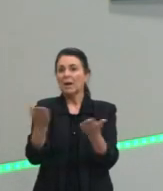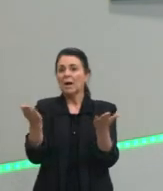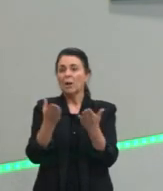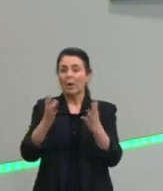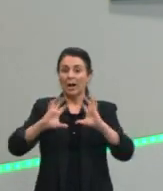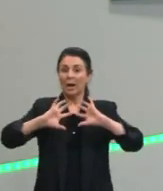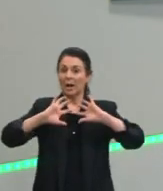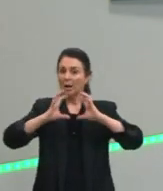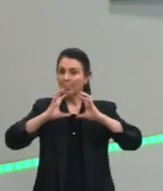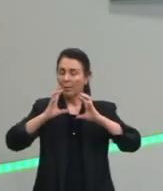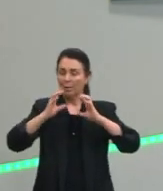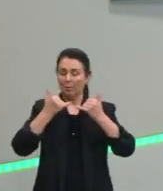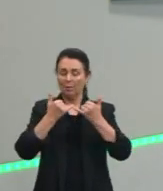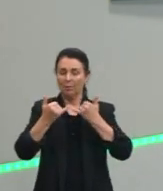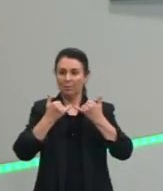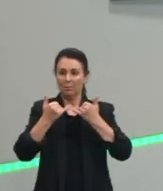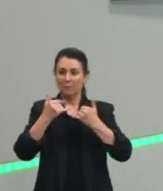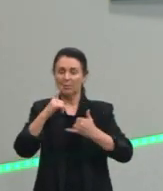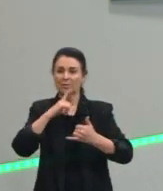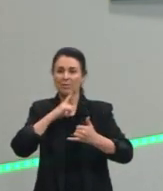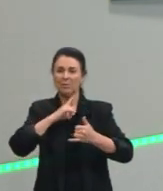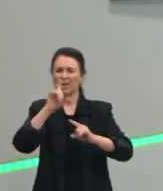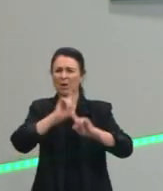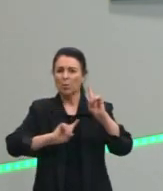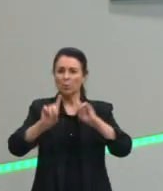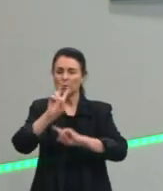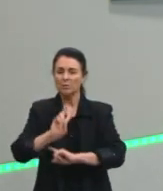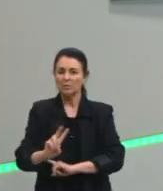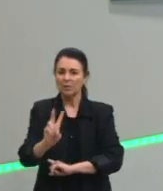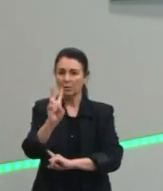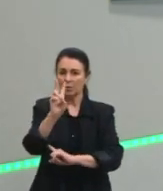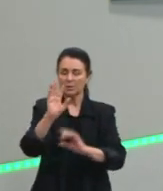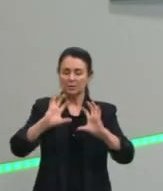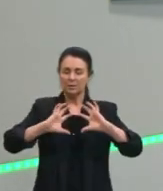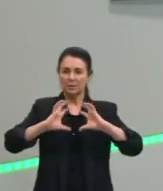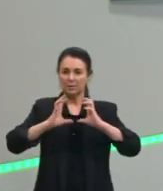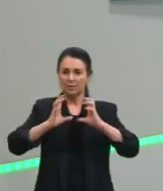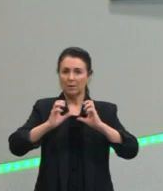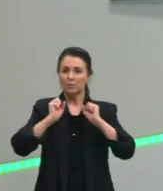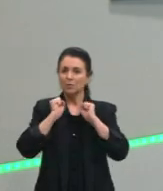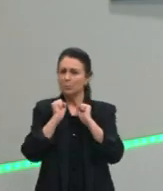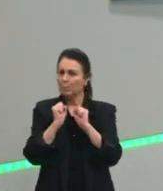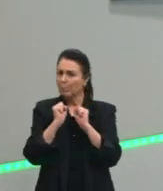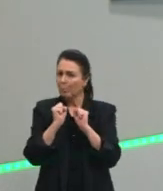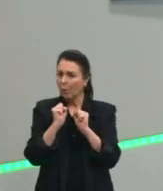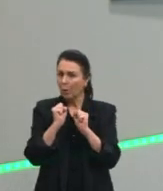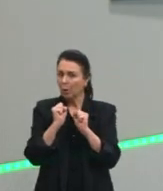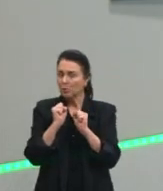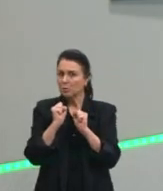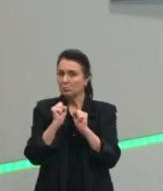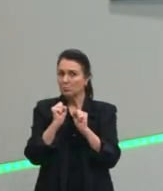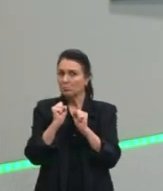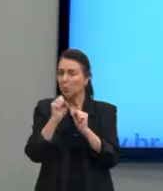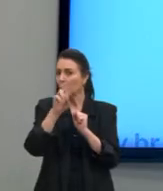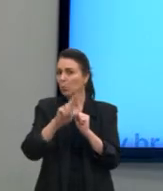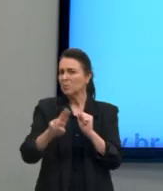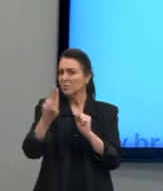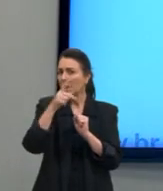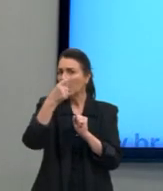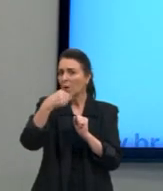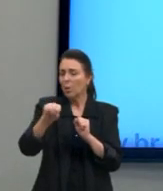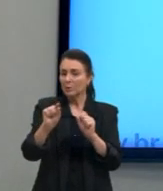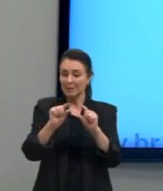que a gente viu antes se a gente tiver alguns valores dessa bola a gente pode chegar nas outras medidas que